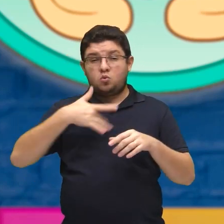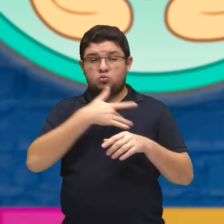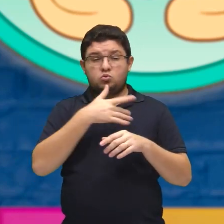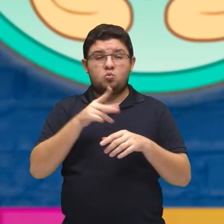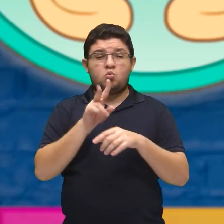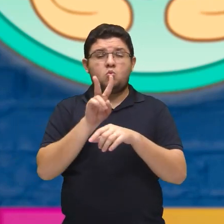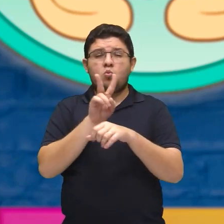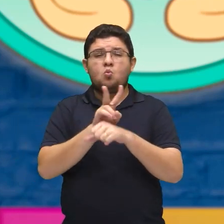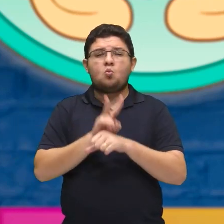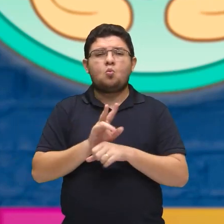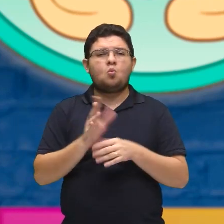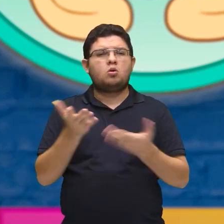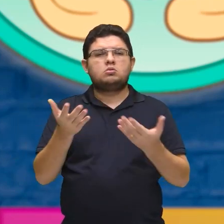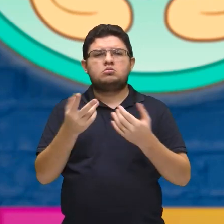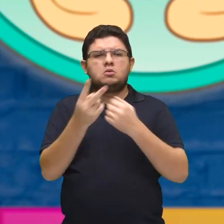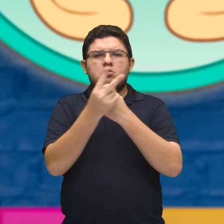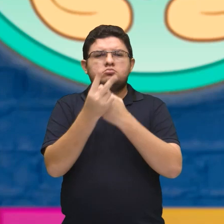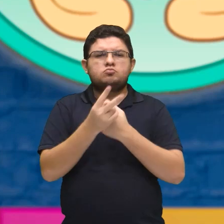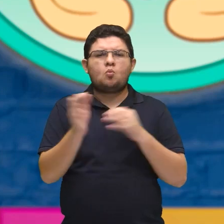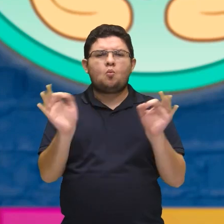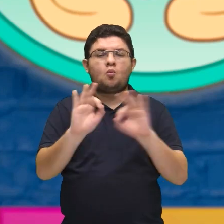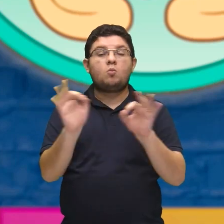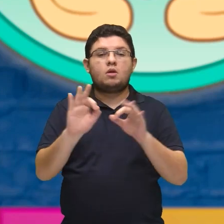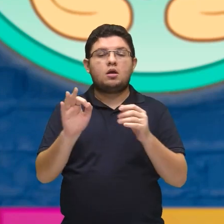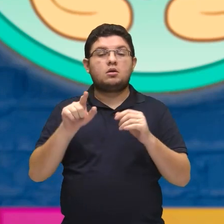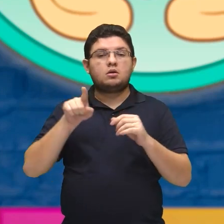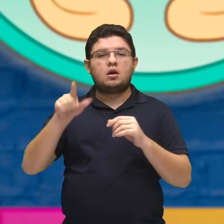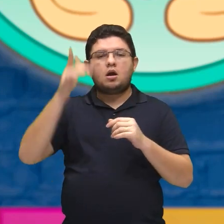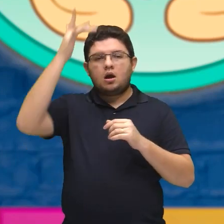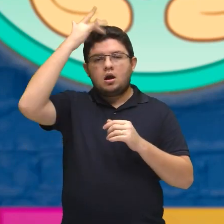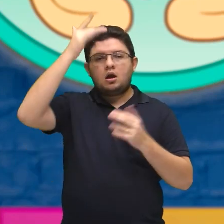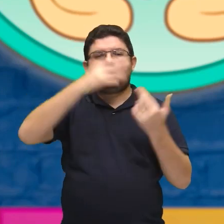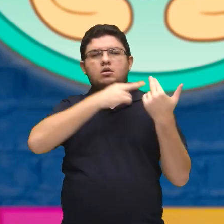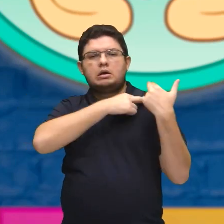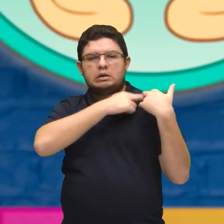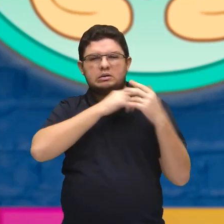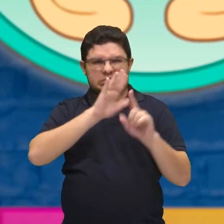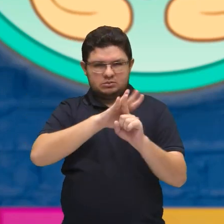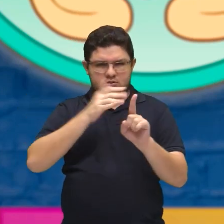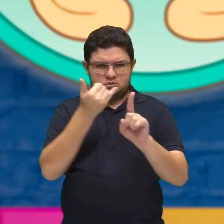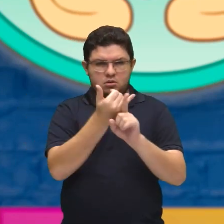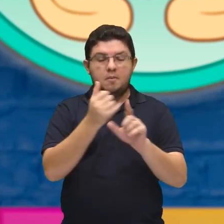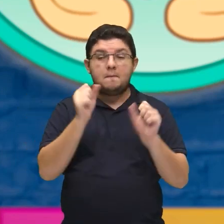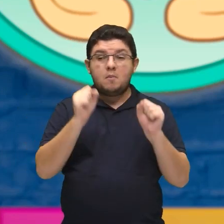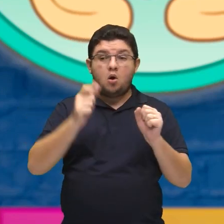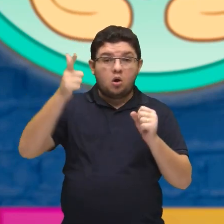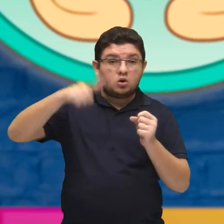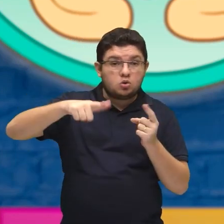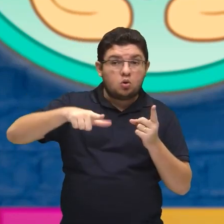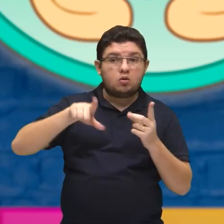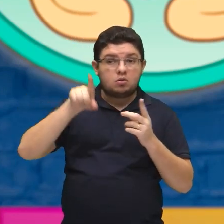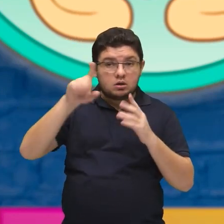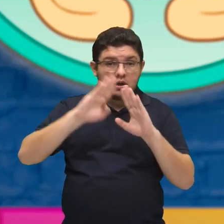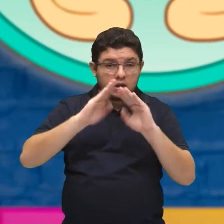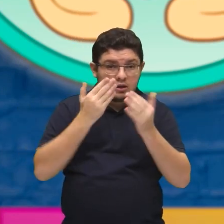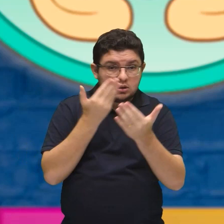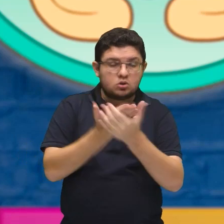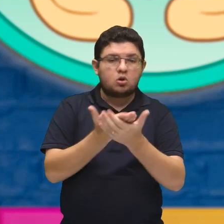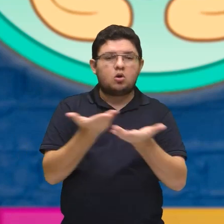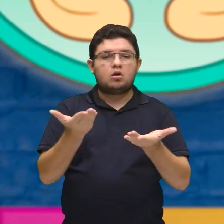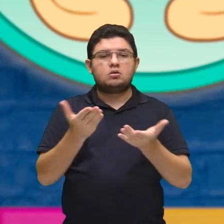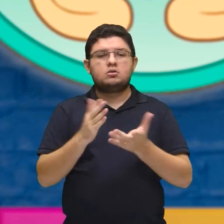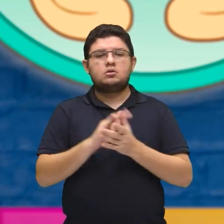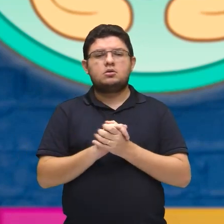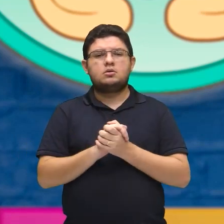são geralmente os agressores, ele pode repetir isso na escola. Parou,